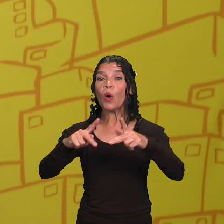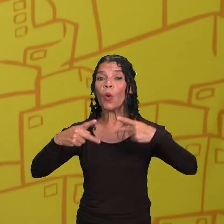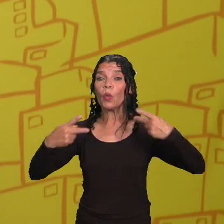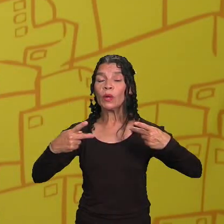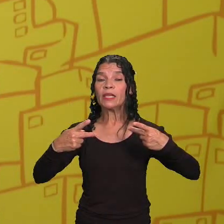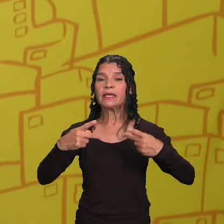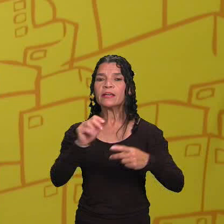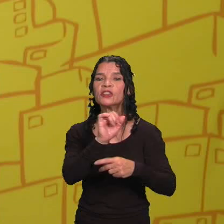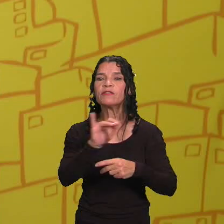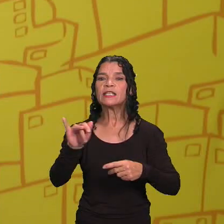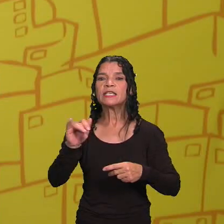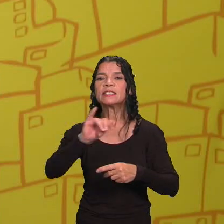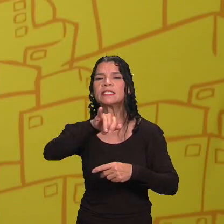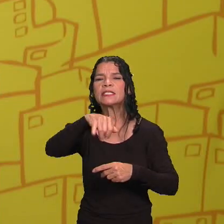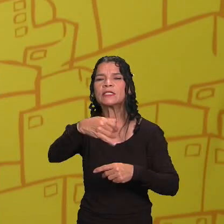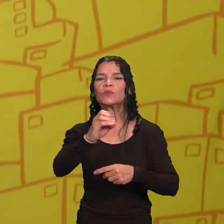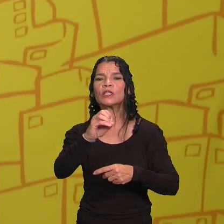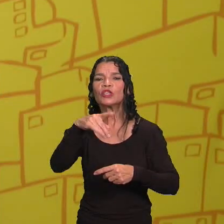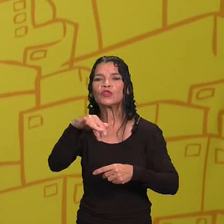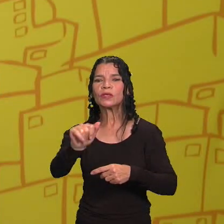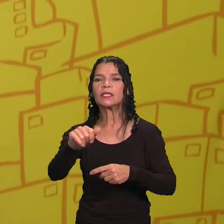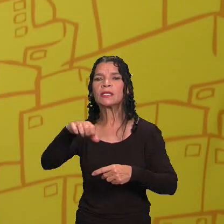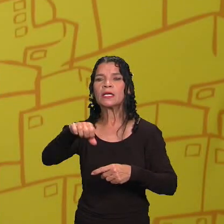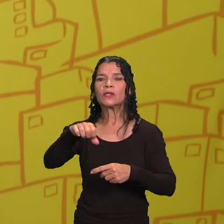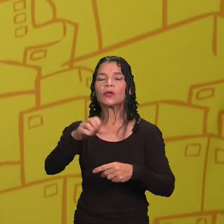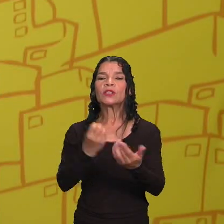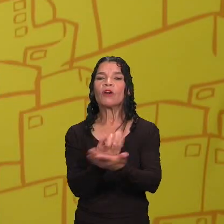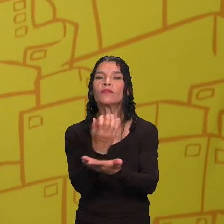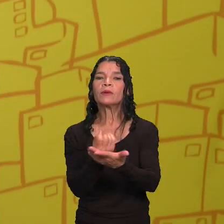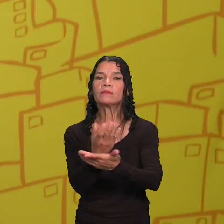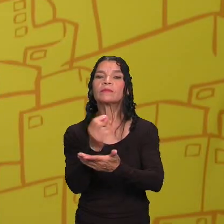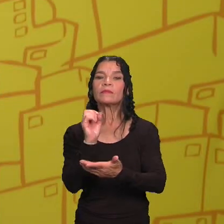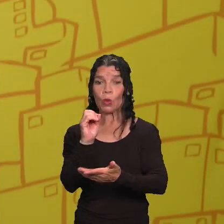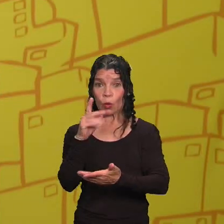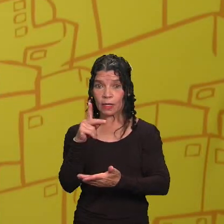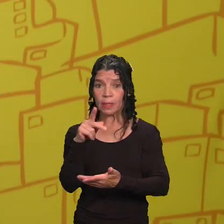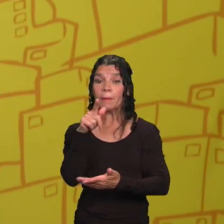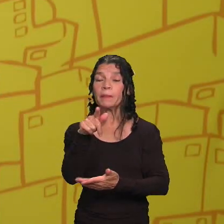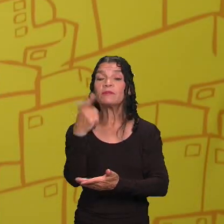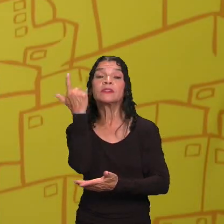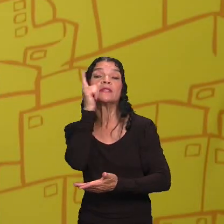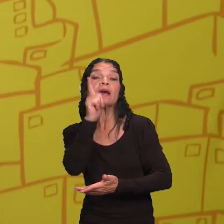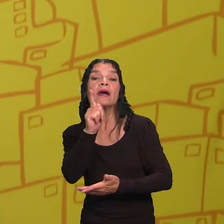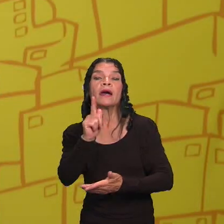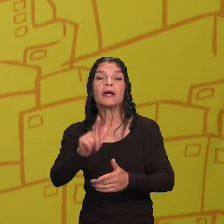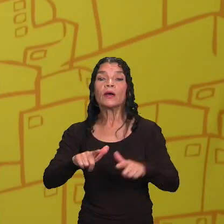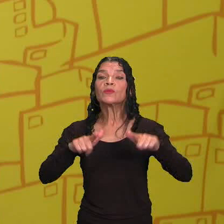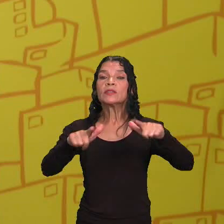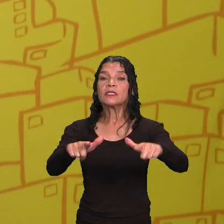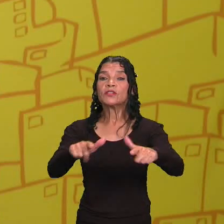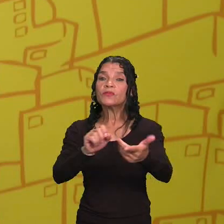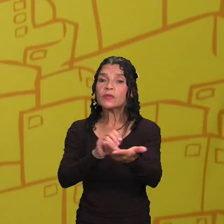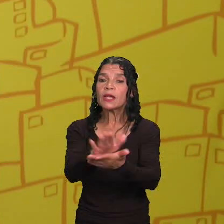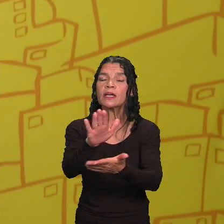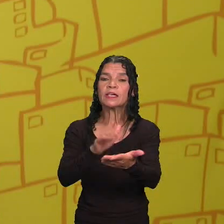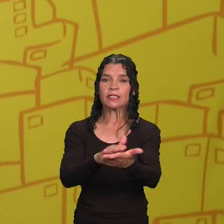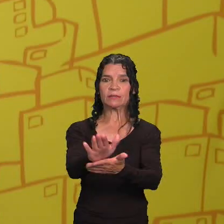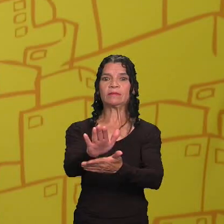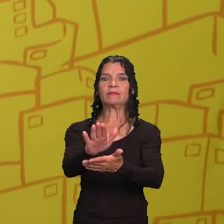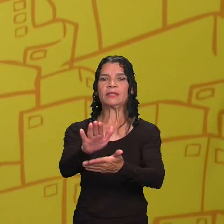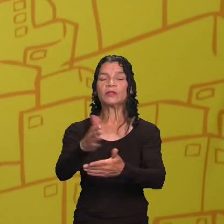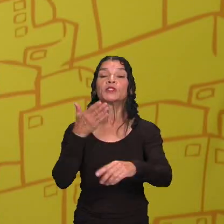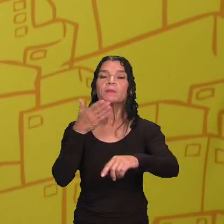da jornada disponível no chat, ok? Só assim será possível você imprimir o certificado